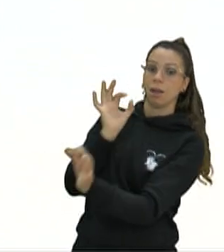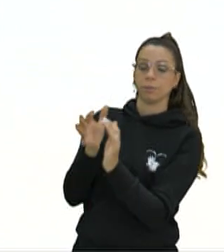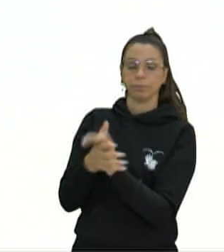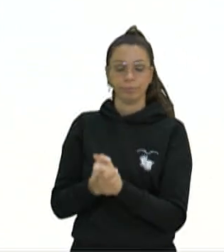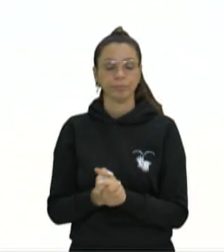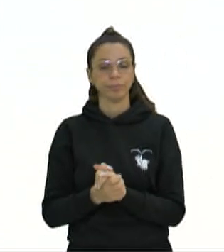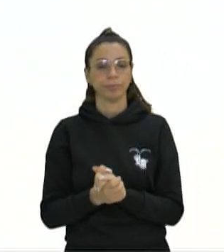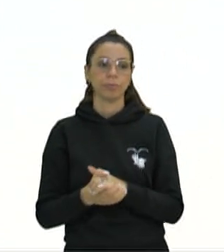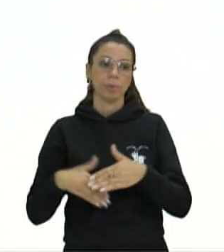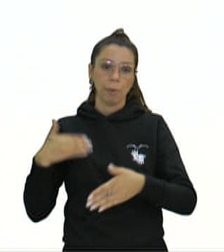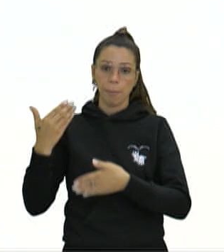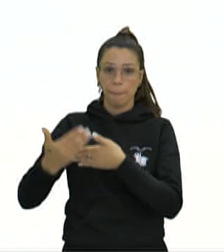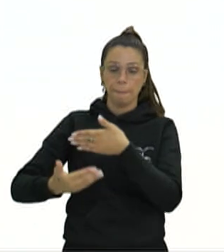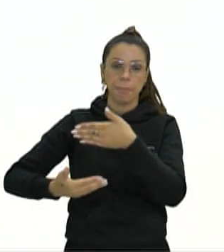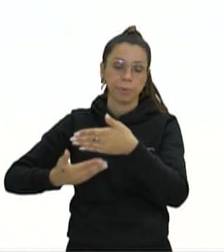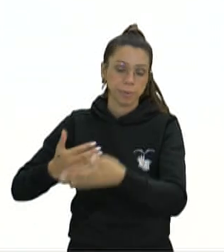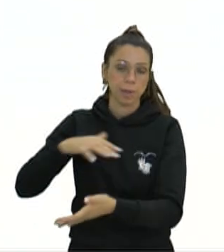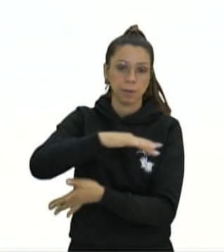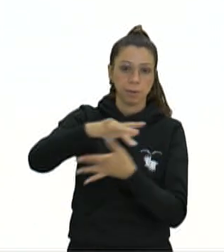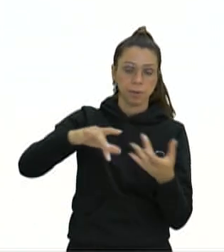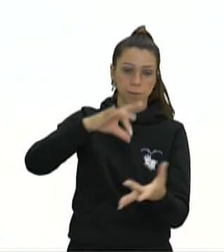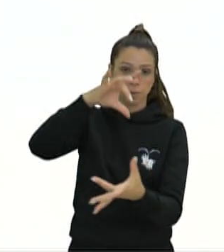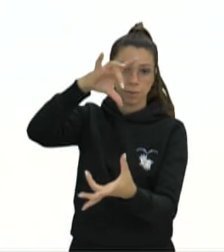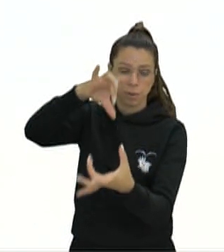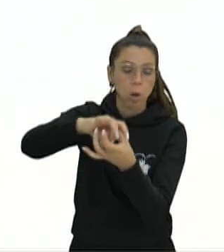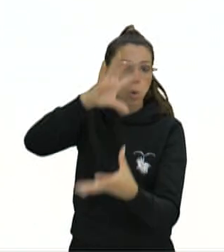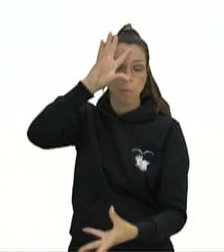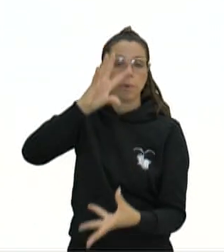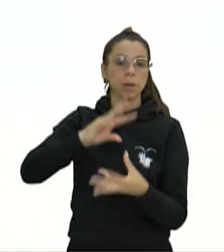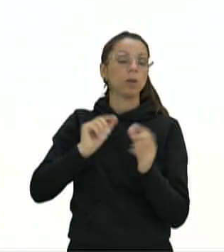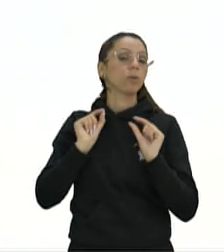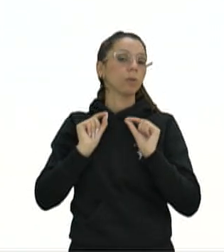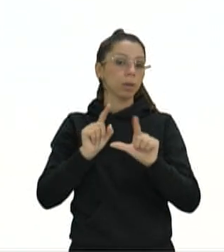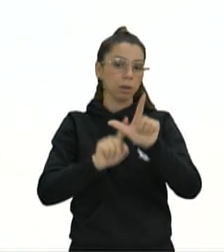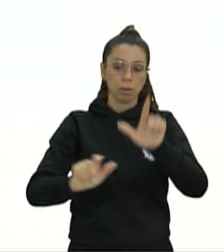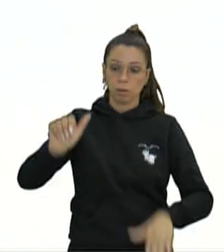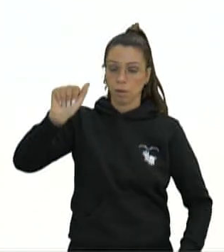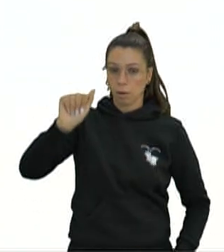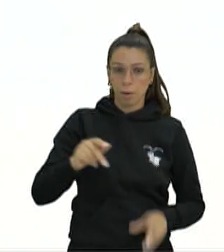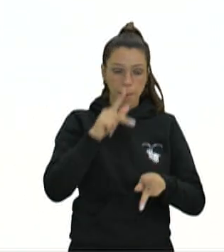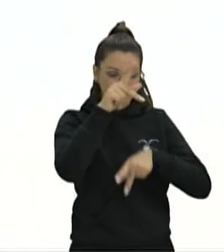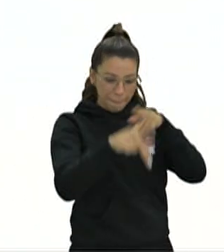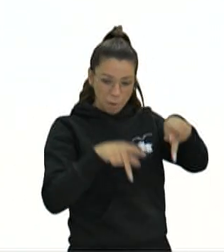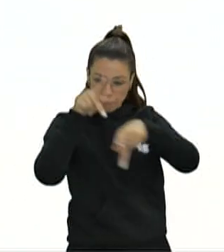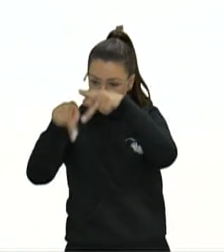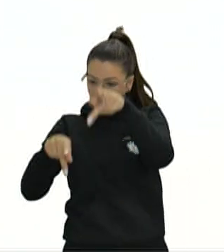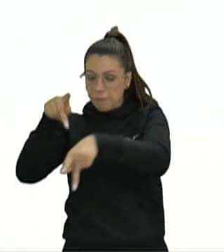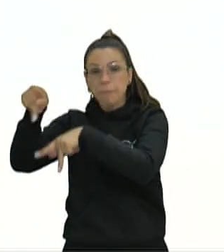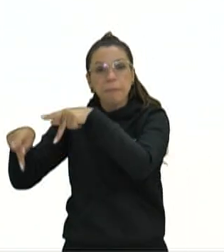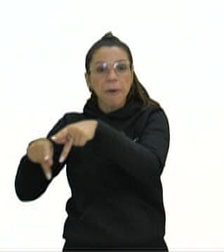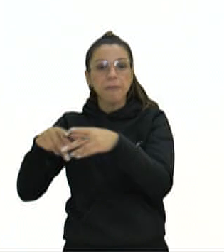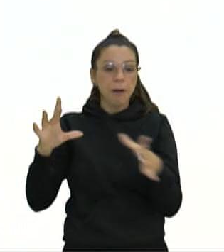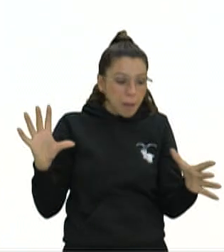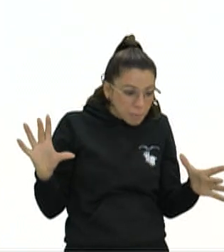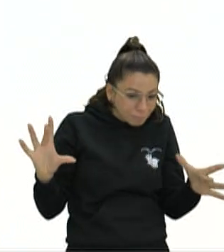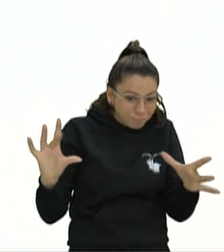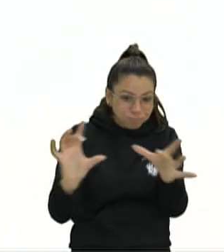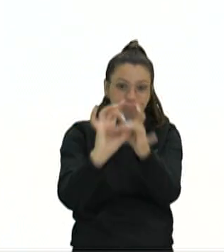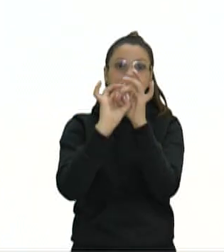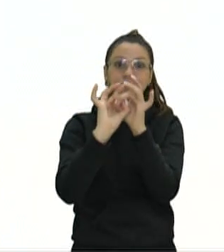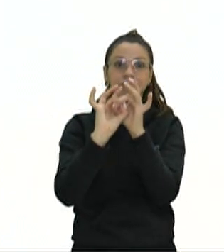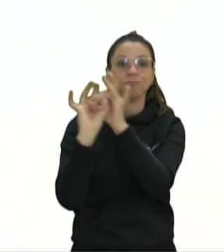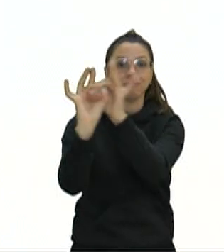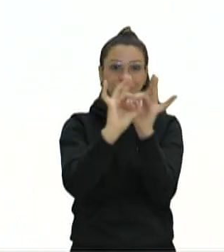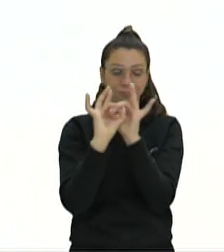que o processo de globalização, letra A, inclui e une todos os povos para que vivam em uma aldeia global, letra